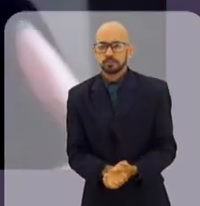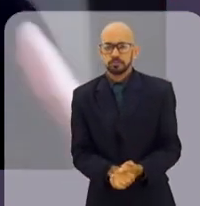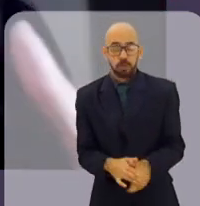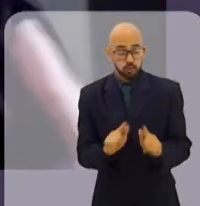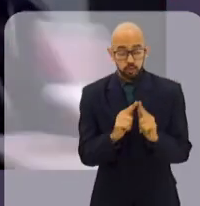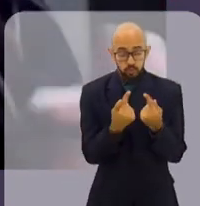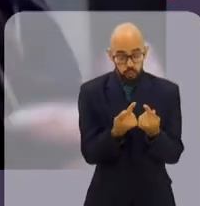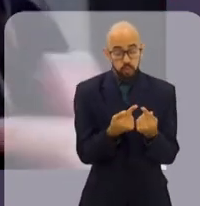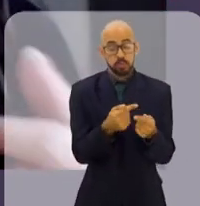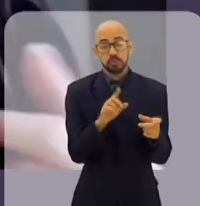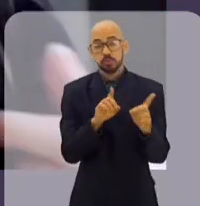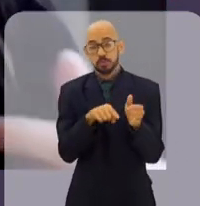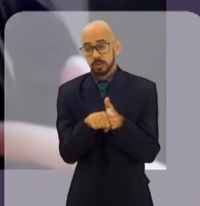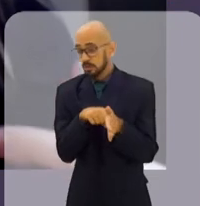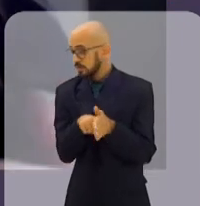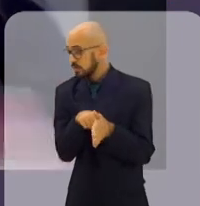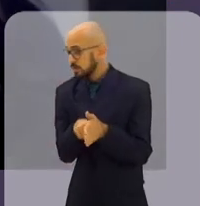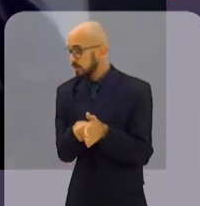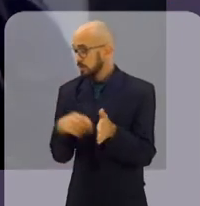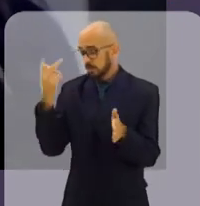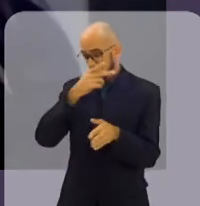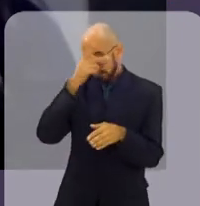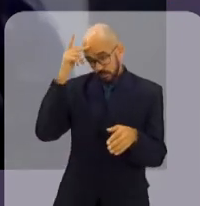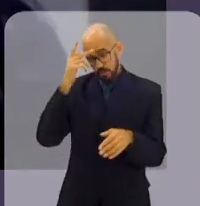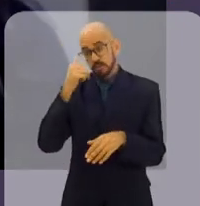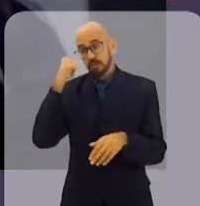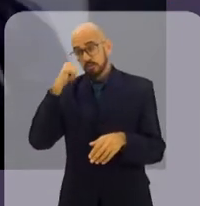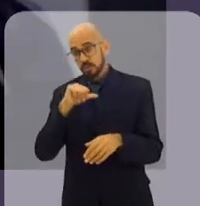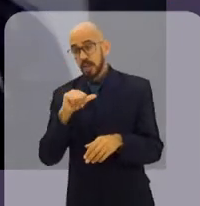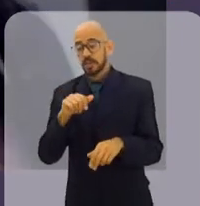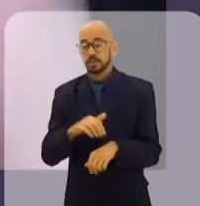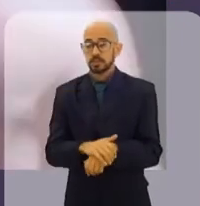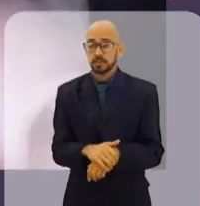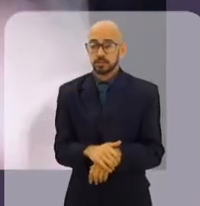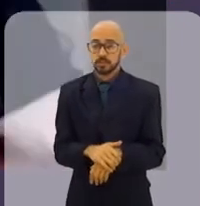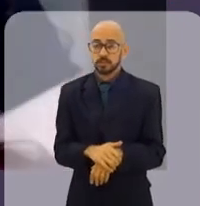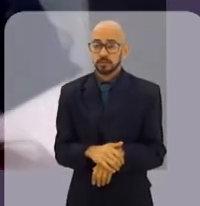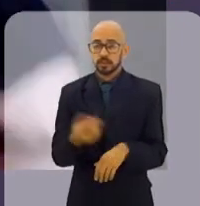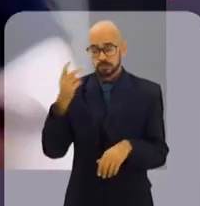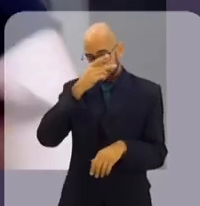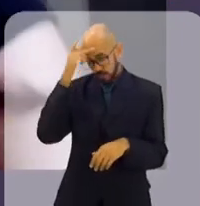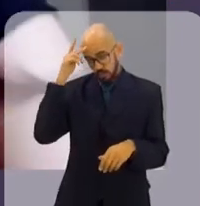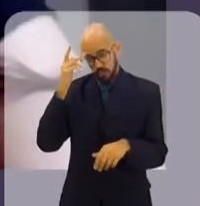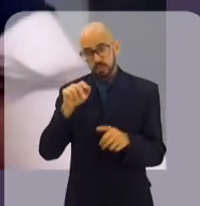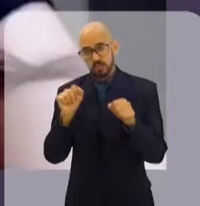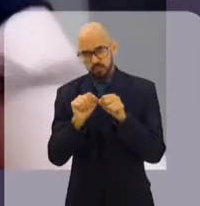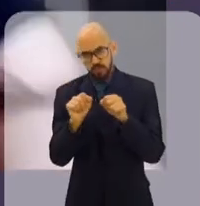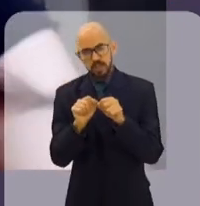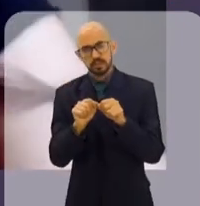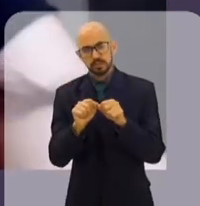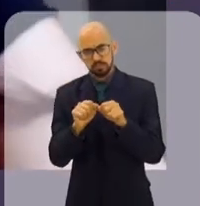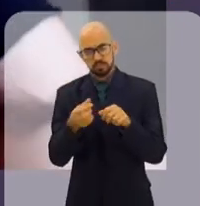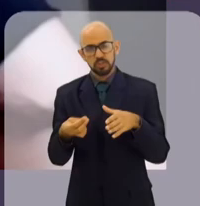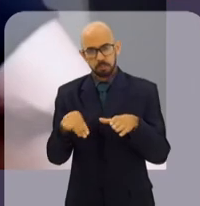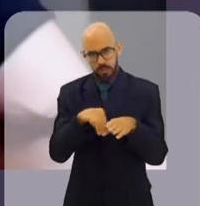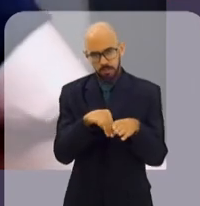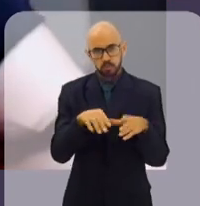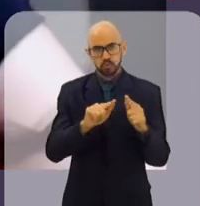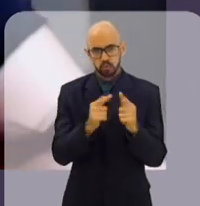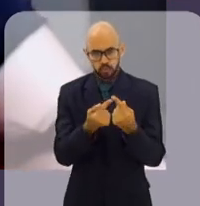Pelos grupos de pesquisa e das pessoas e das mulheres e as pessoas que participam do nosso grupo estão